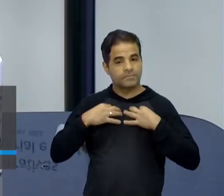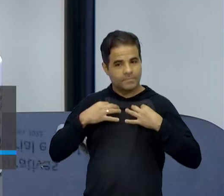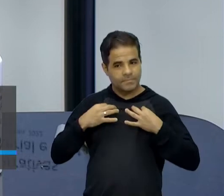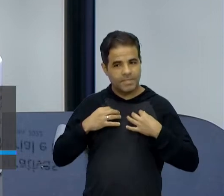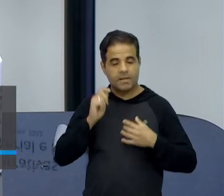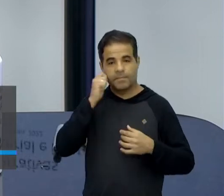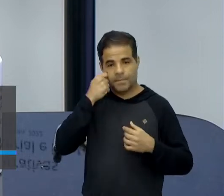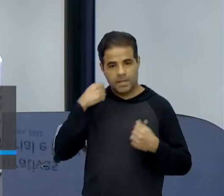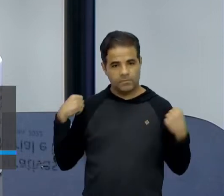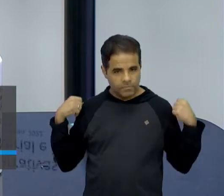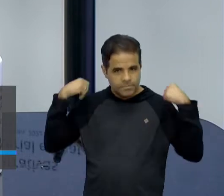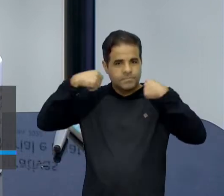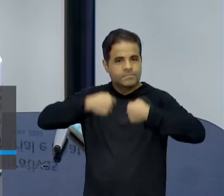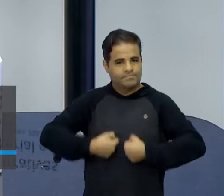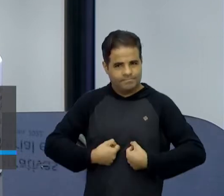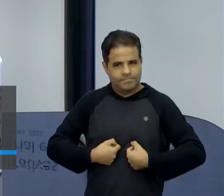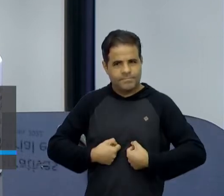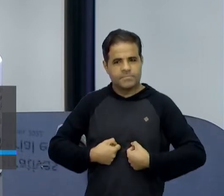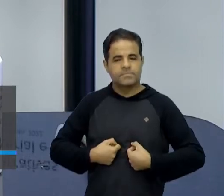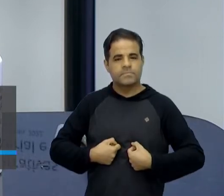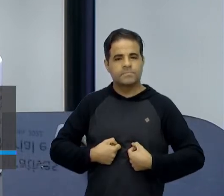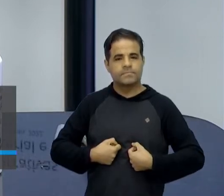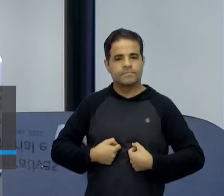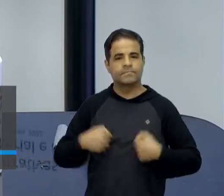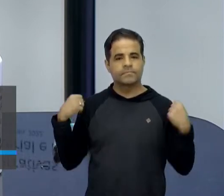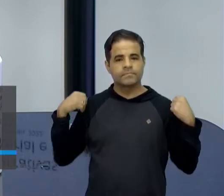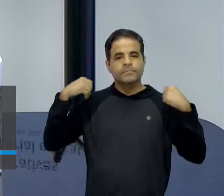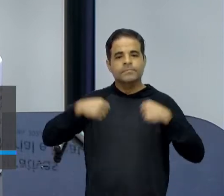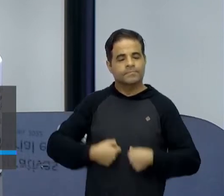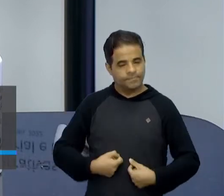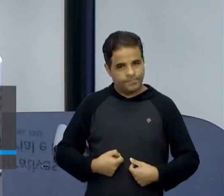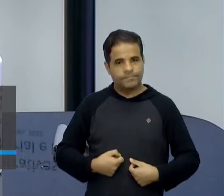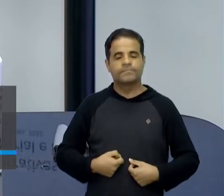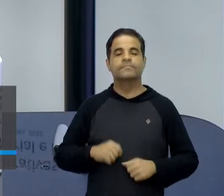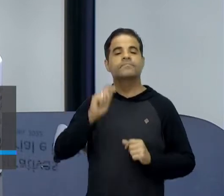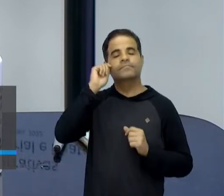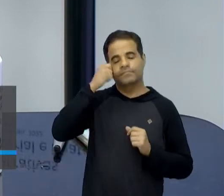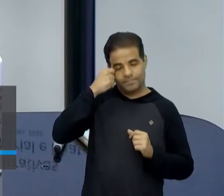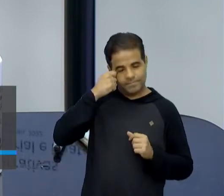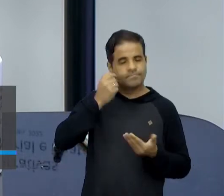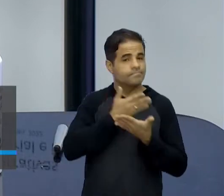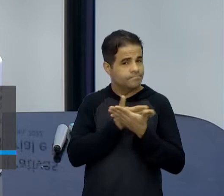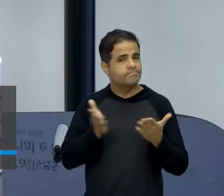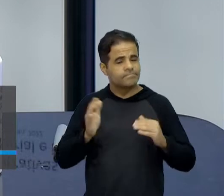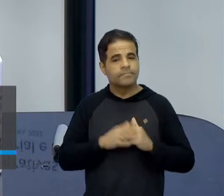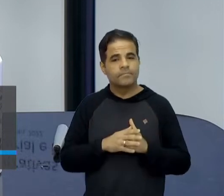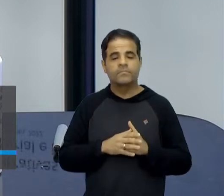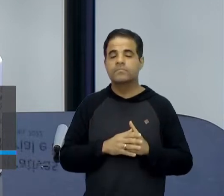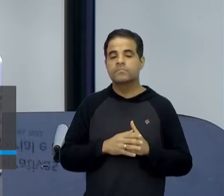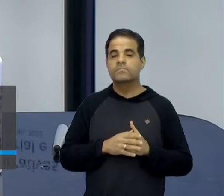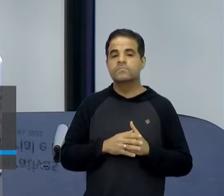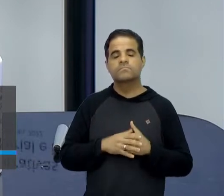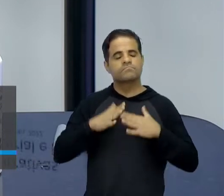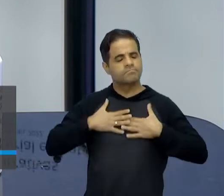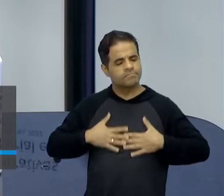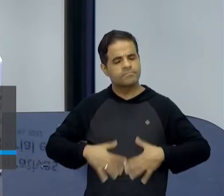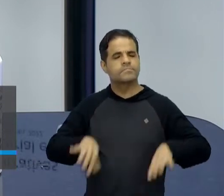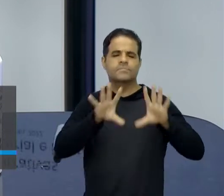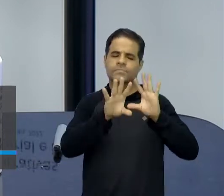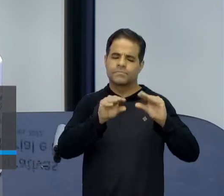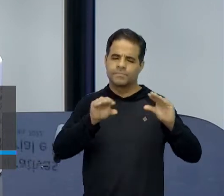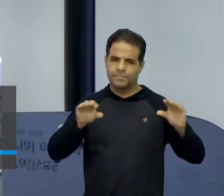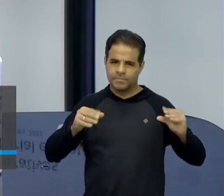preta e um blazer. É blazer o nome disso? É blazer, né? É blazer preto. Então, estamos